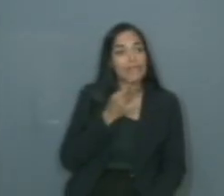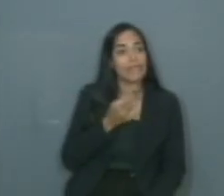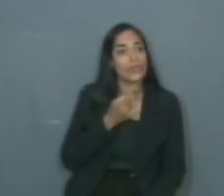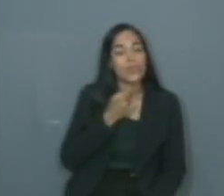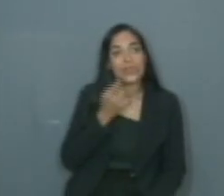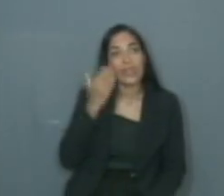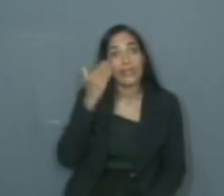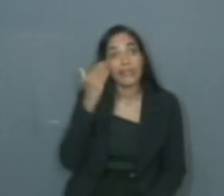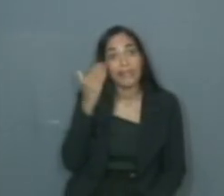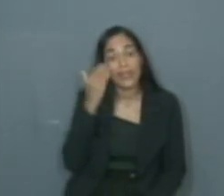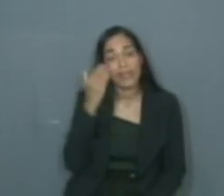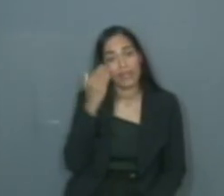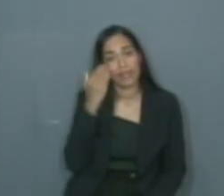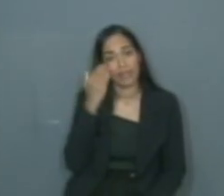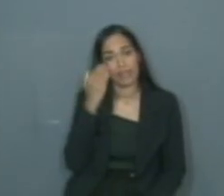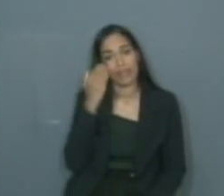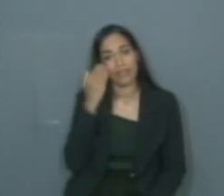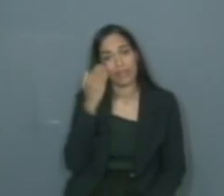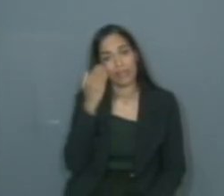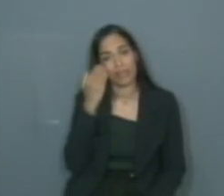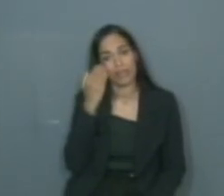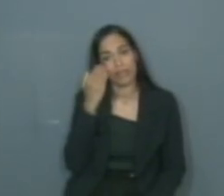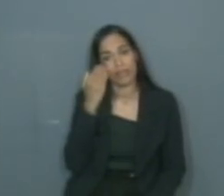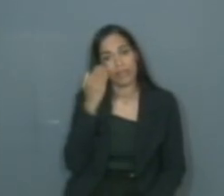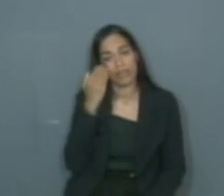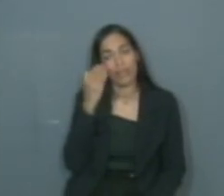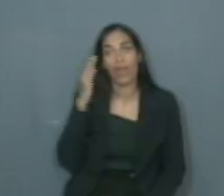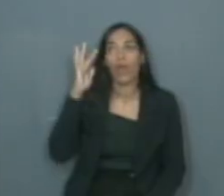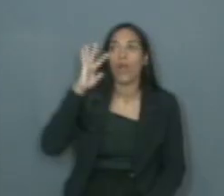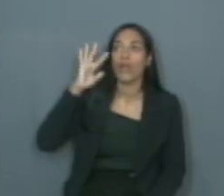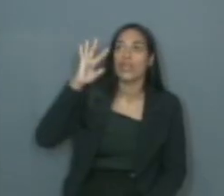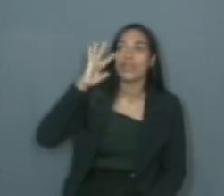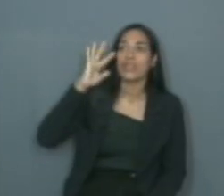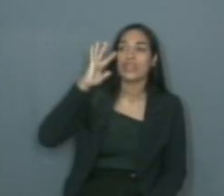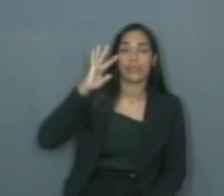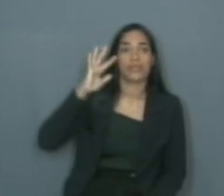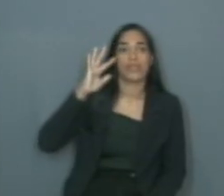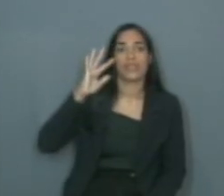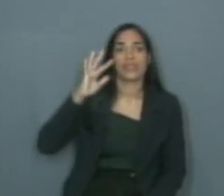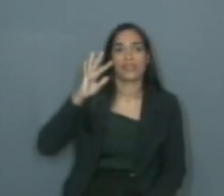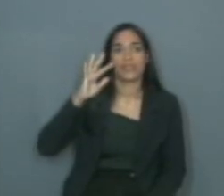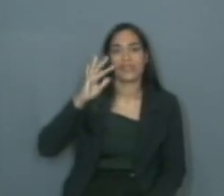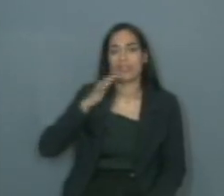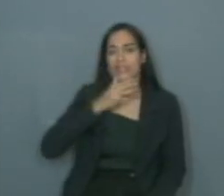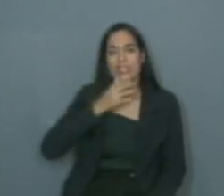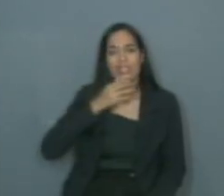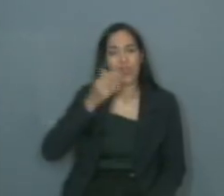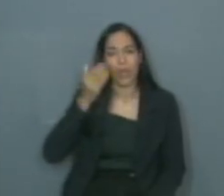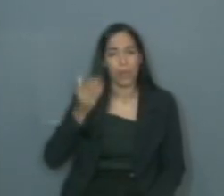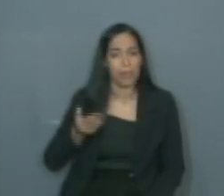consegue entender o que passou na cabeça daquele maluco,